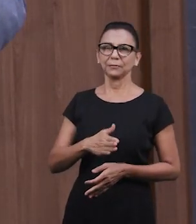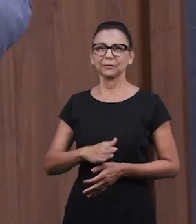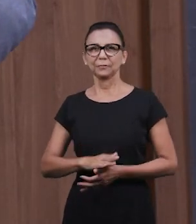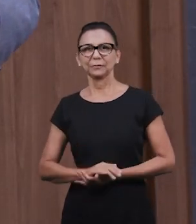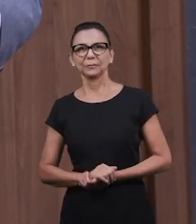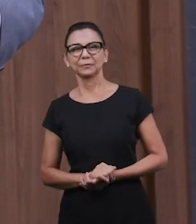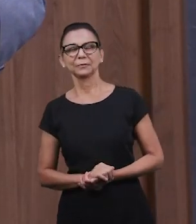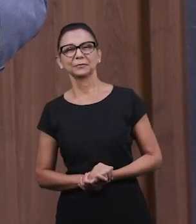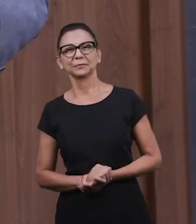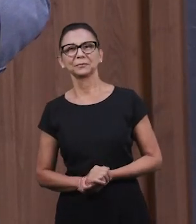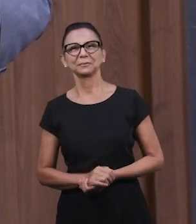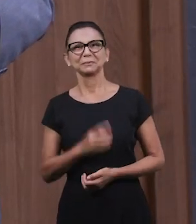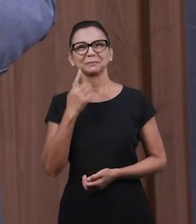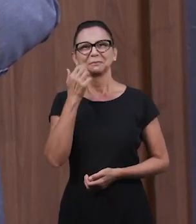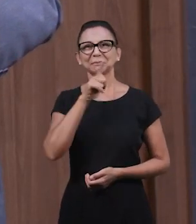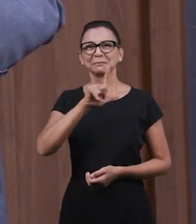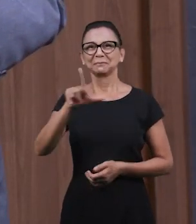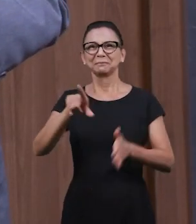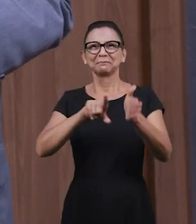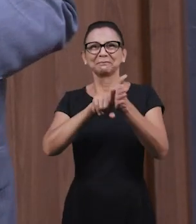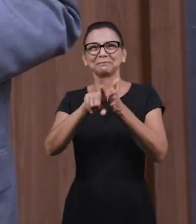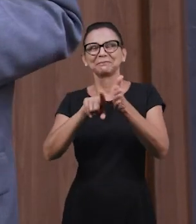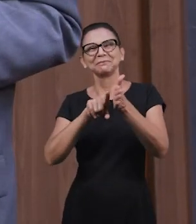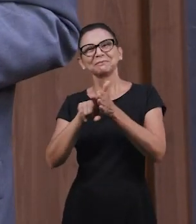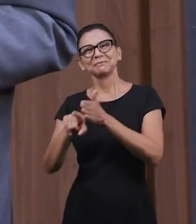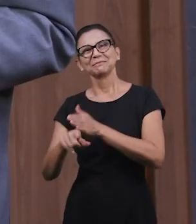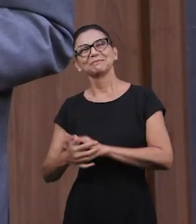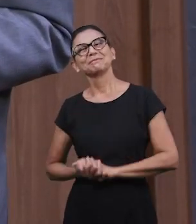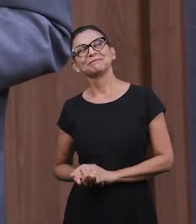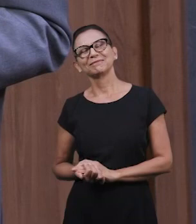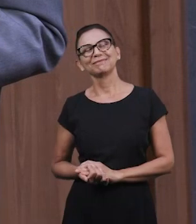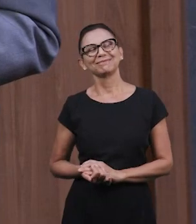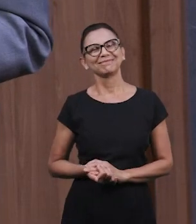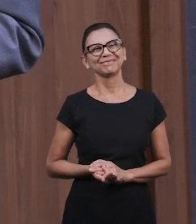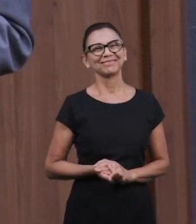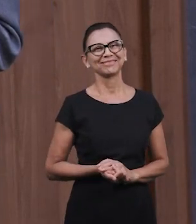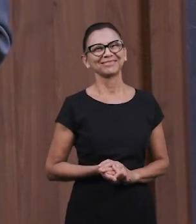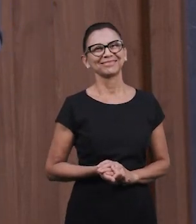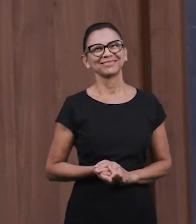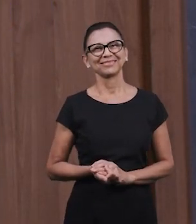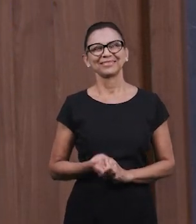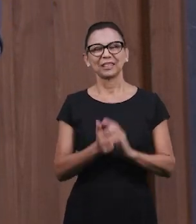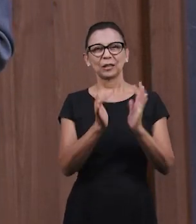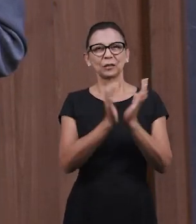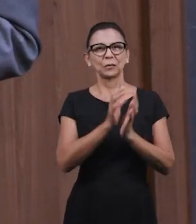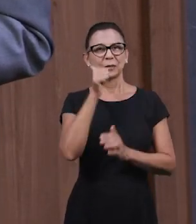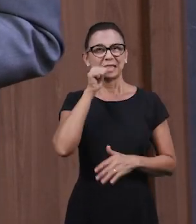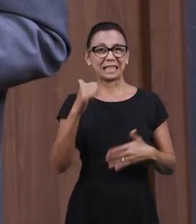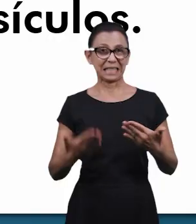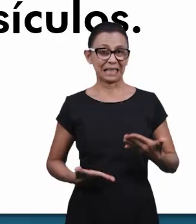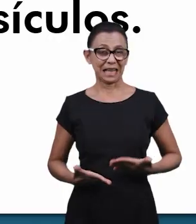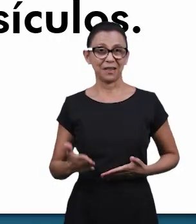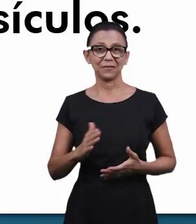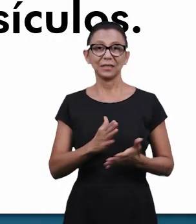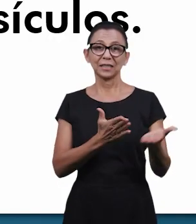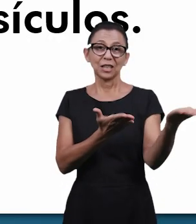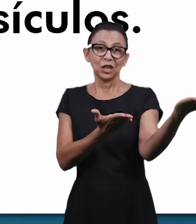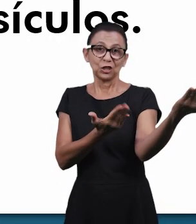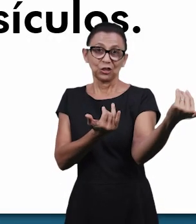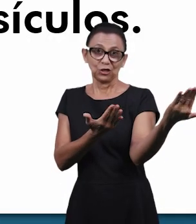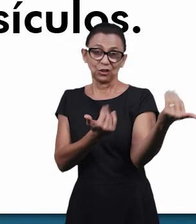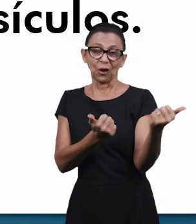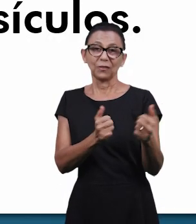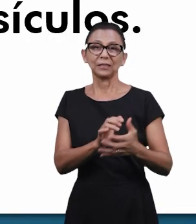outra parte das nossas perguntas, que são as perguntas destinadas agora para senhoras, jovens e